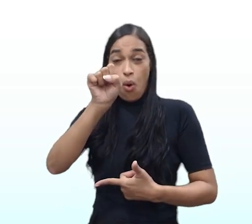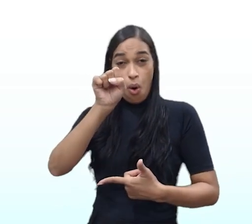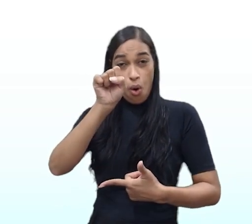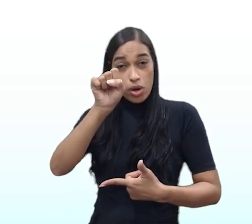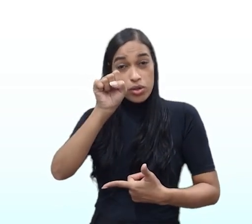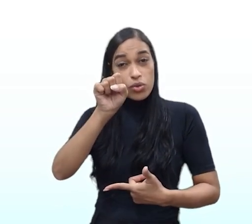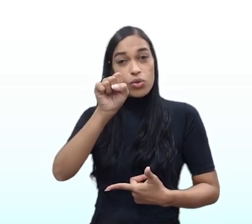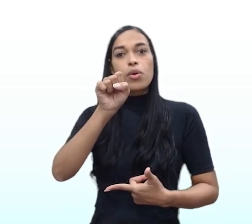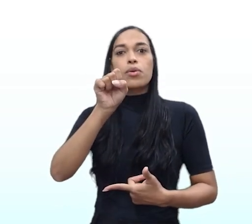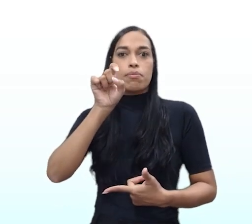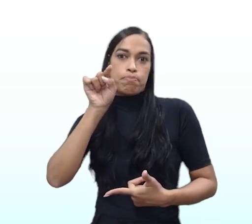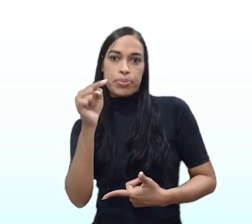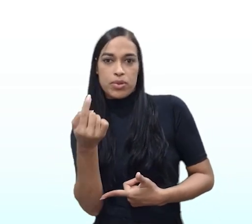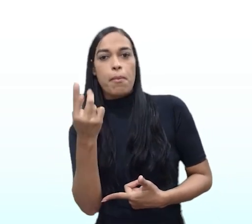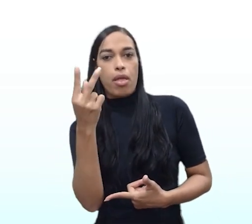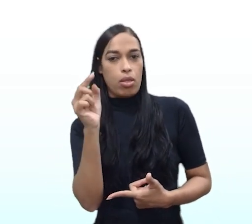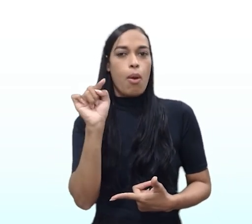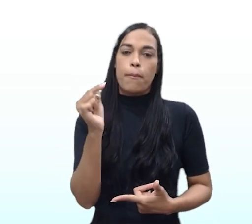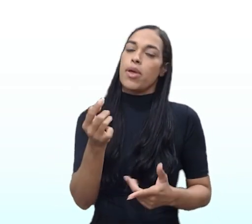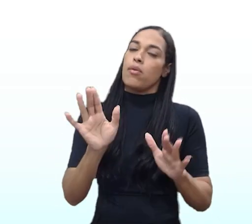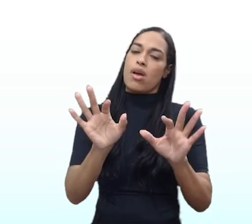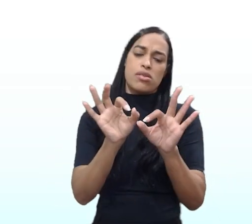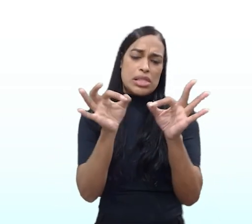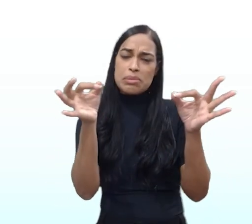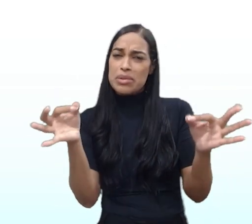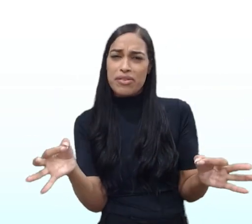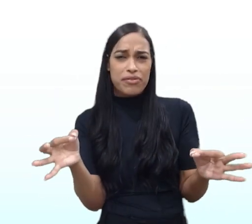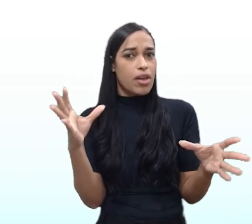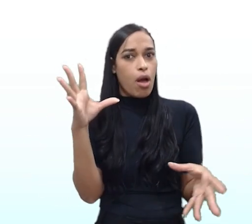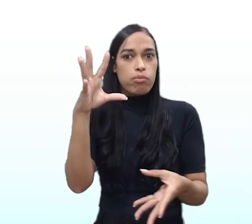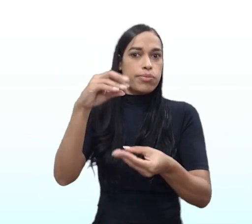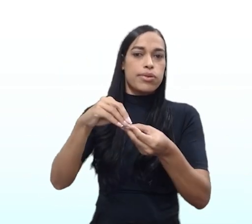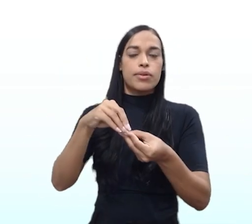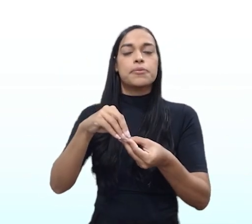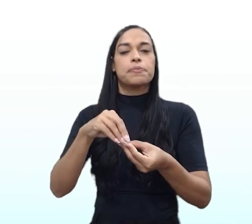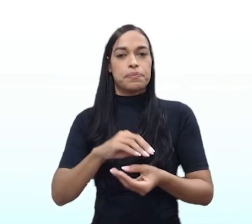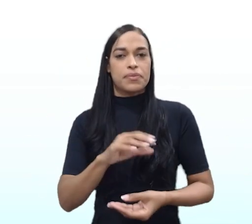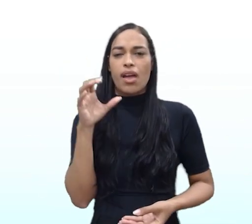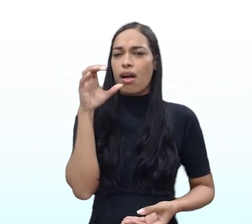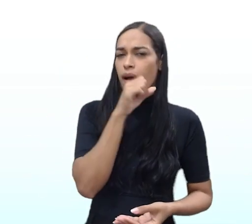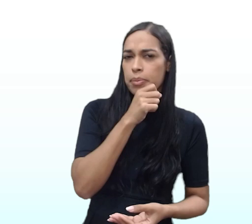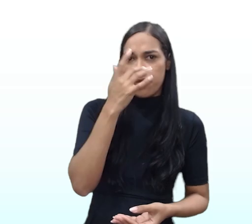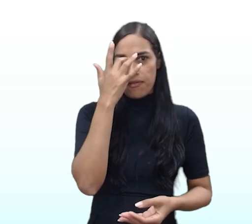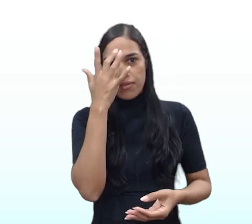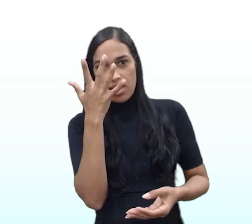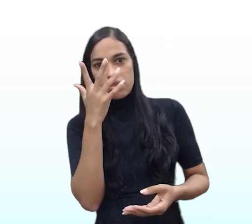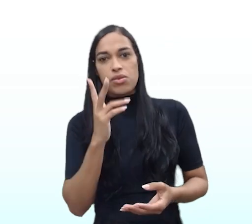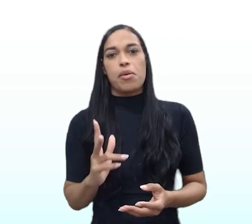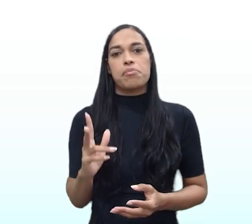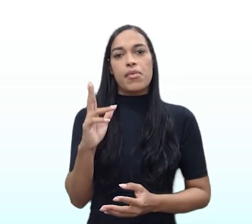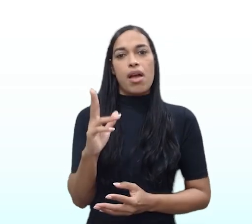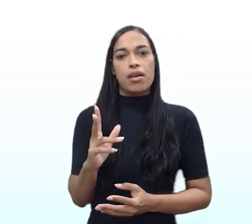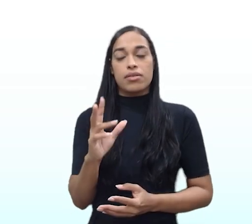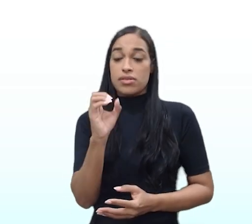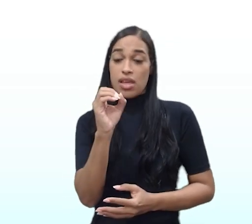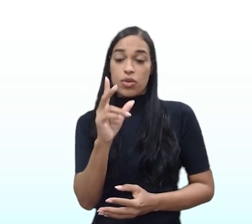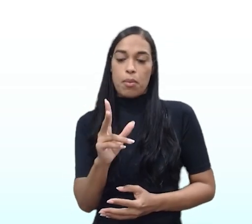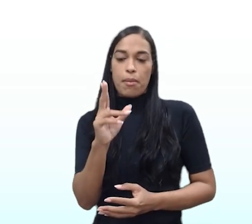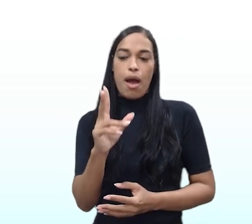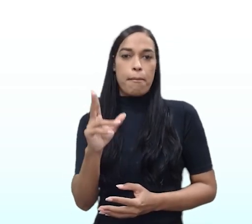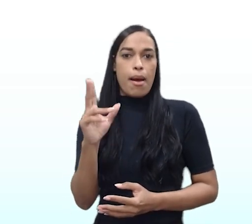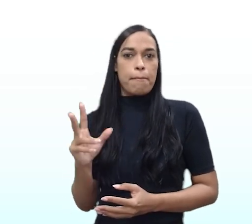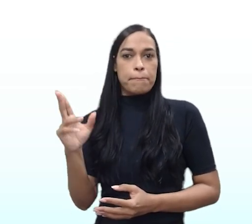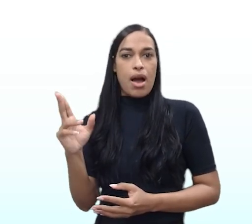por 8.000. Simplifica, é muito mais rápido e fácil. Vê comigo, ó, simplifica. Corta esses 3 zeros